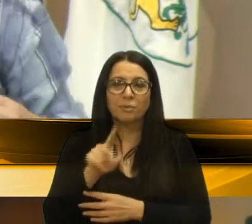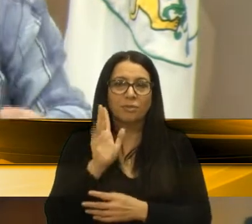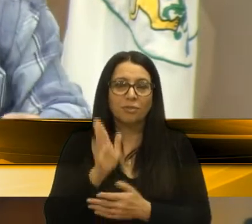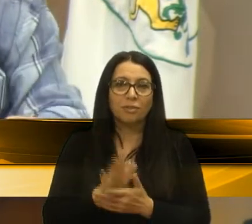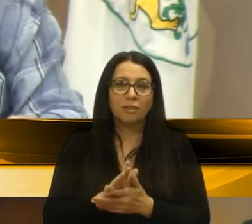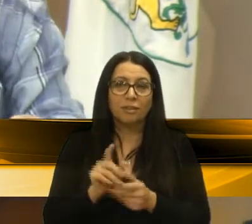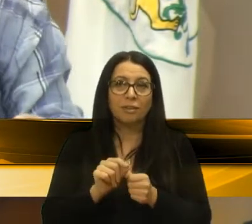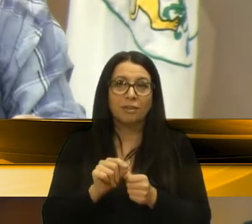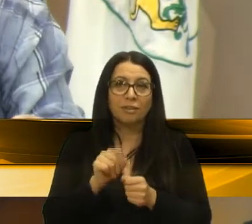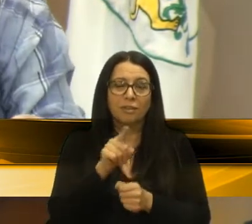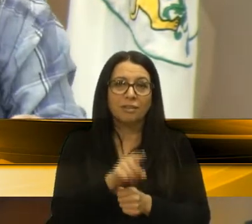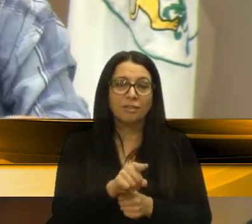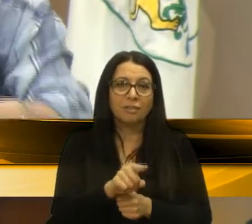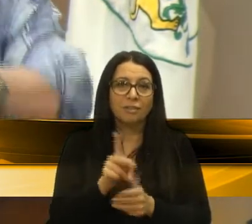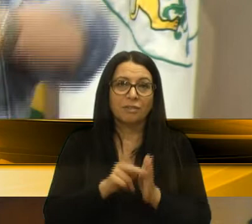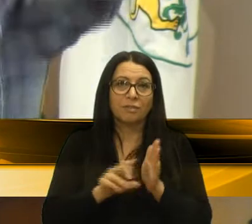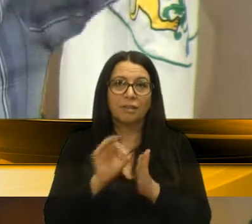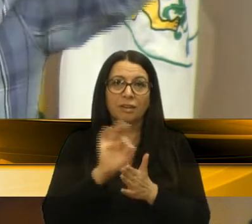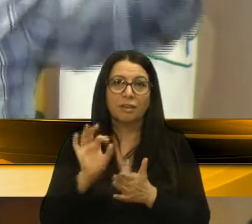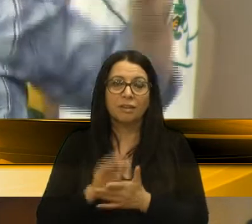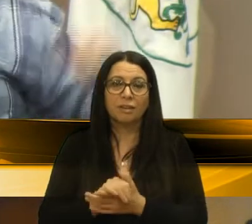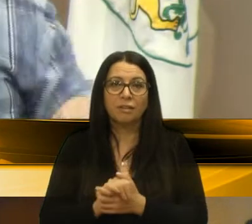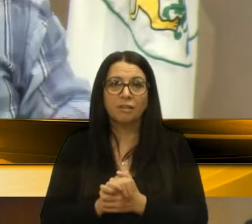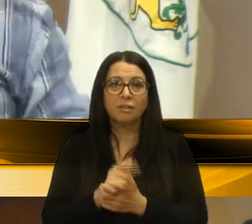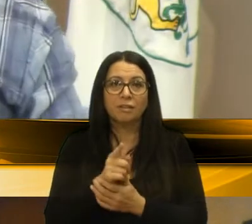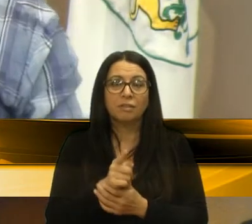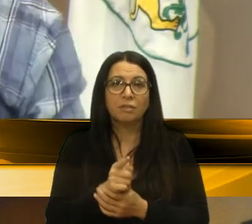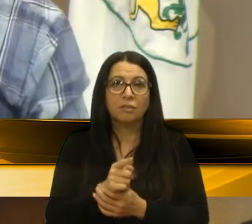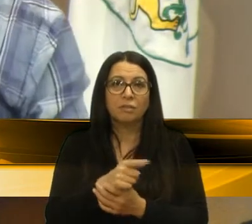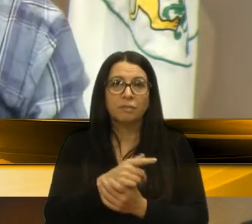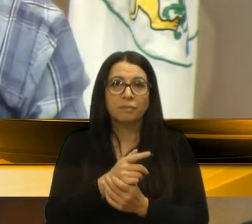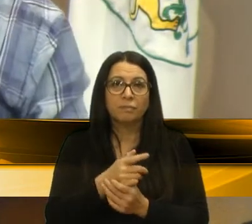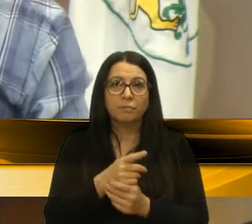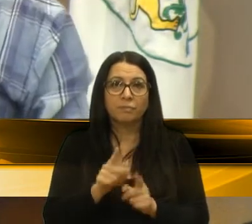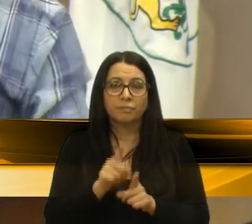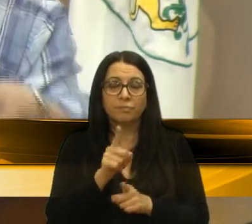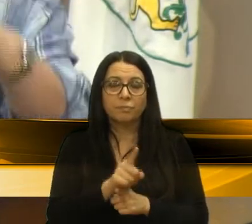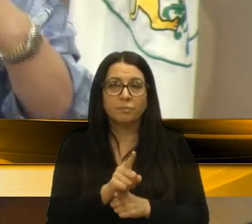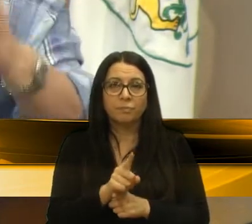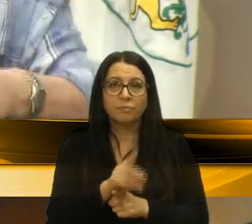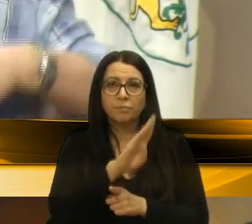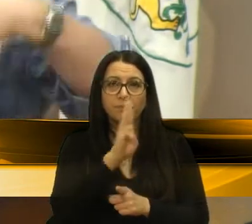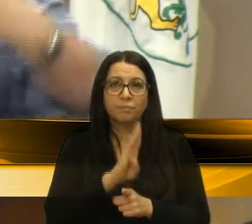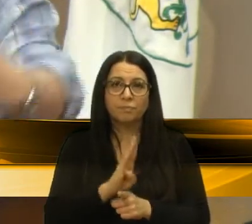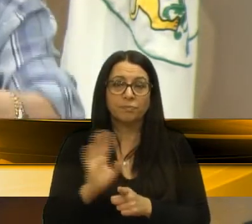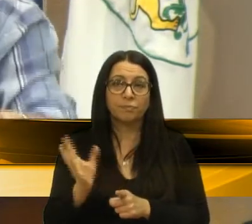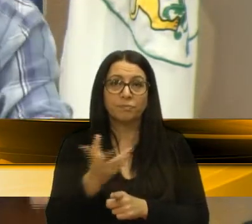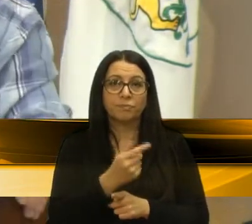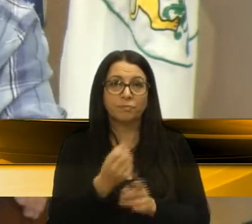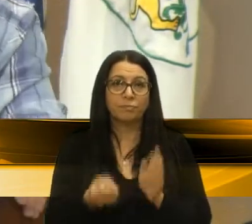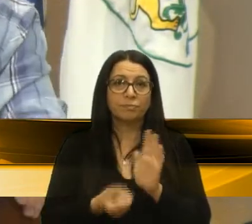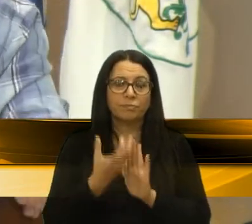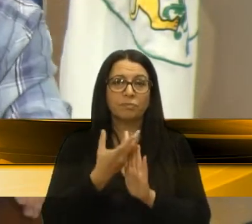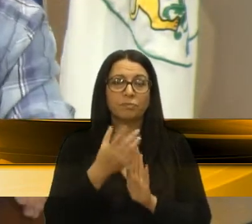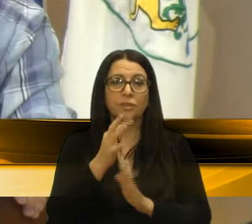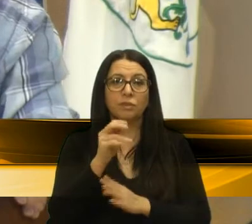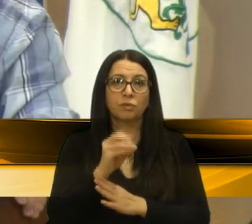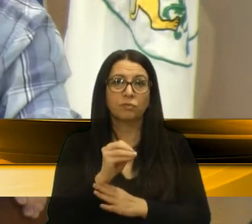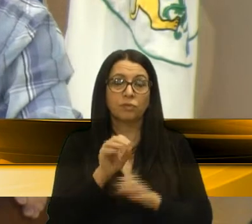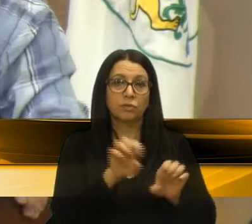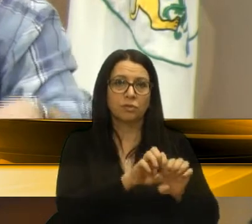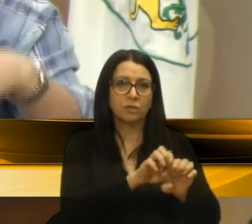ele o diretor como outros planos diretores pelo brasil inteiro encorparam e criam os seus fundos de infraestrutura